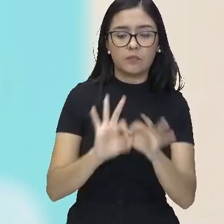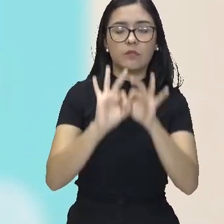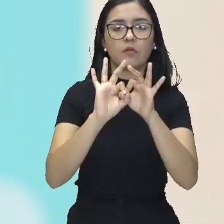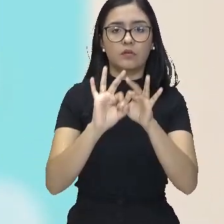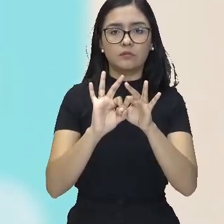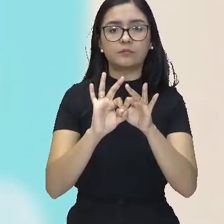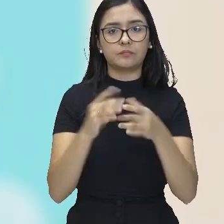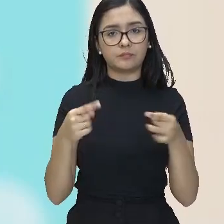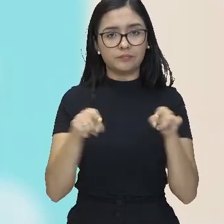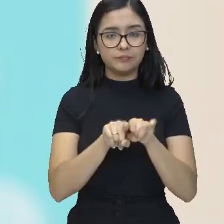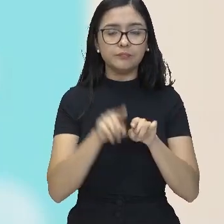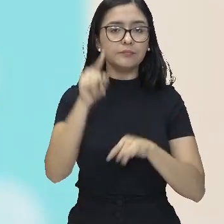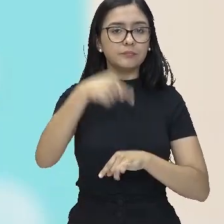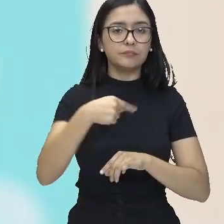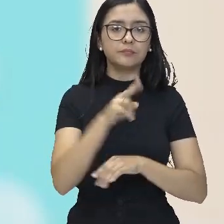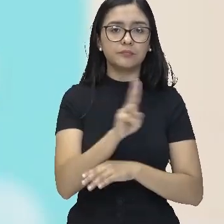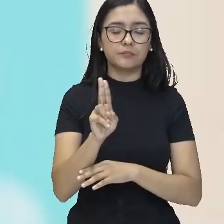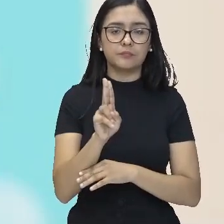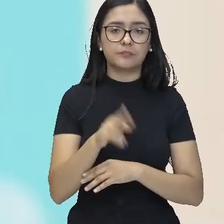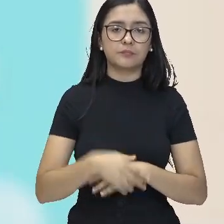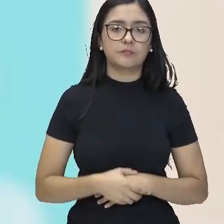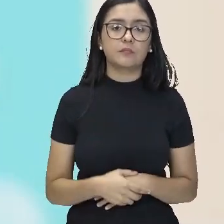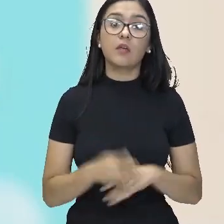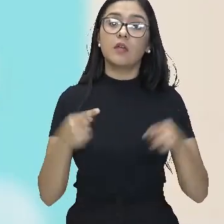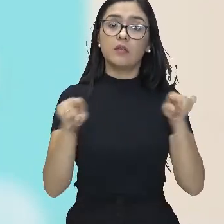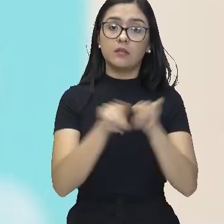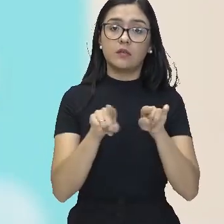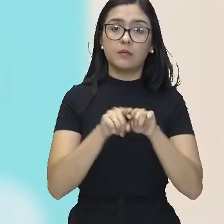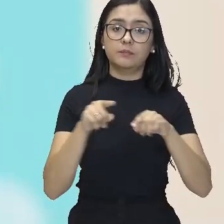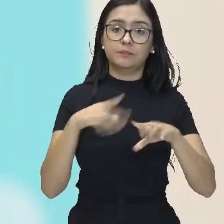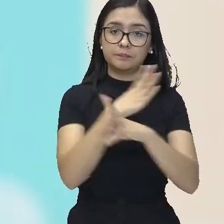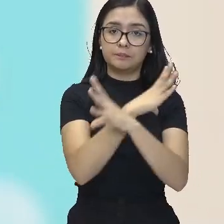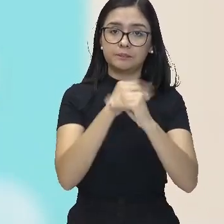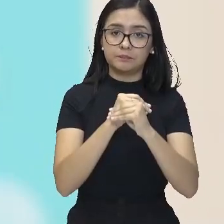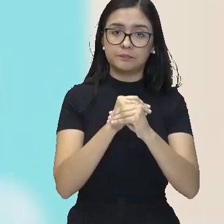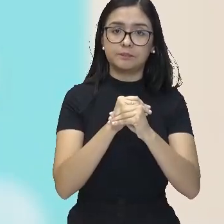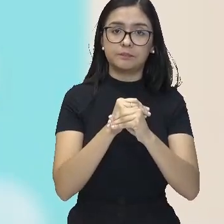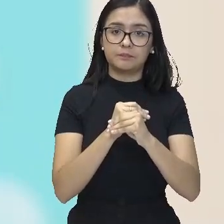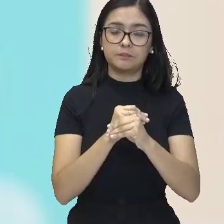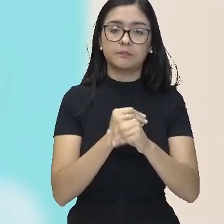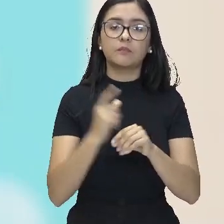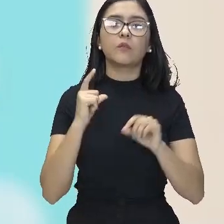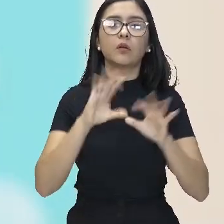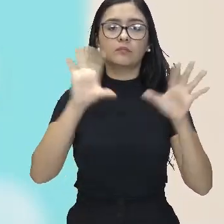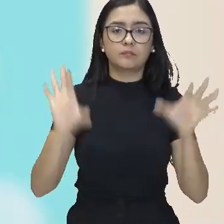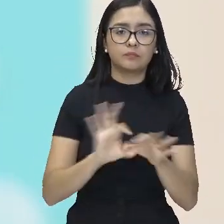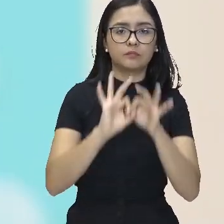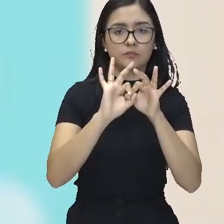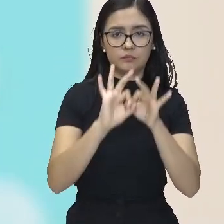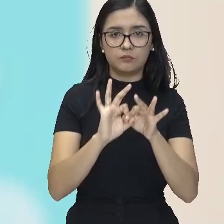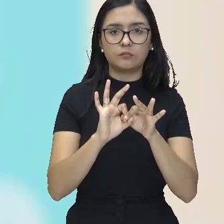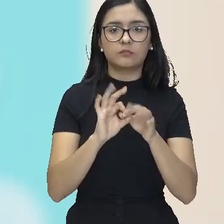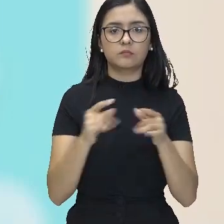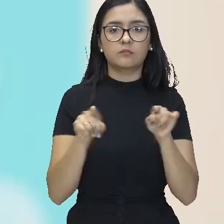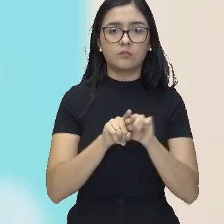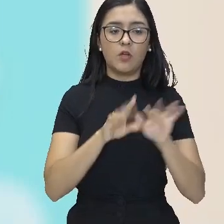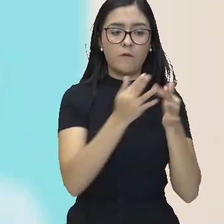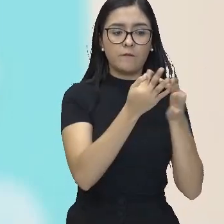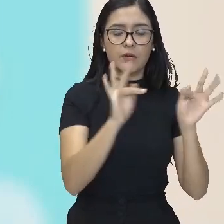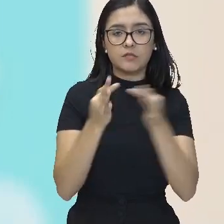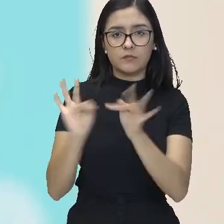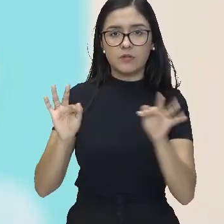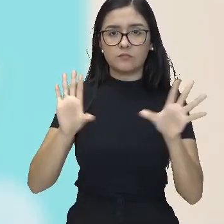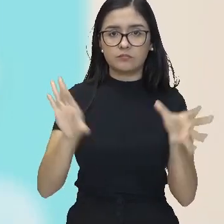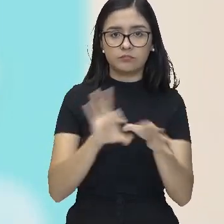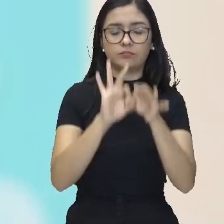são coordenativas, e as conjunções subordinativas, elas vão ligar, né, uma oração com